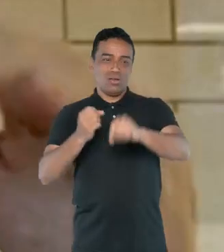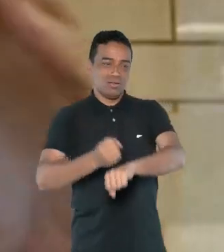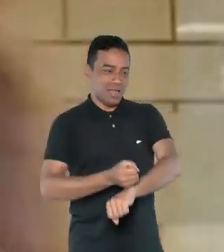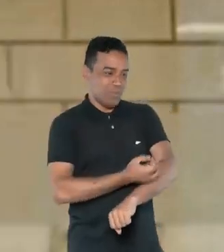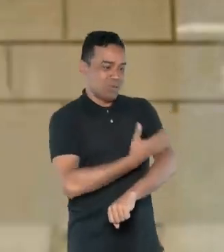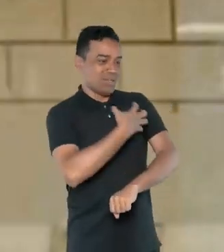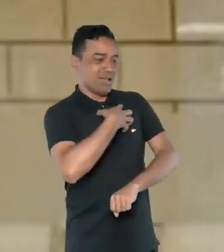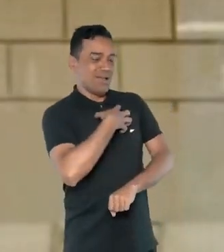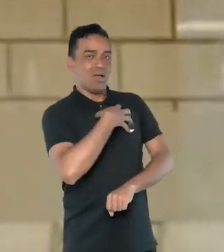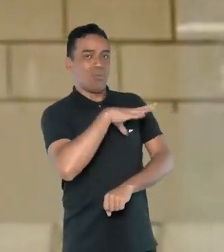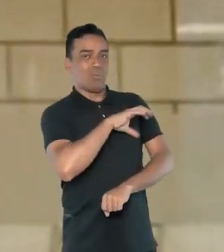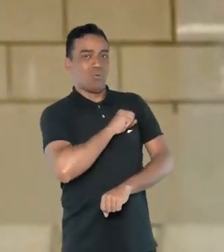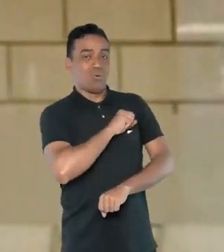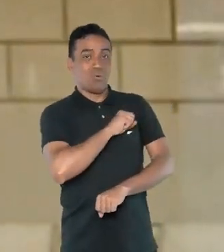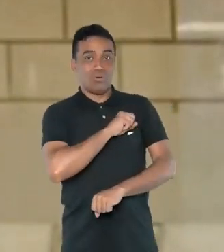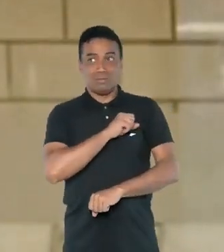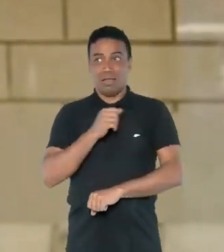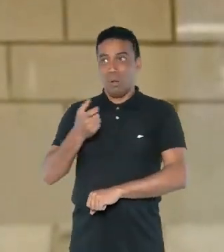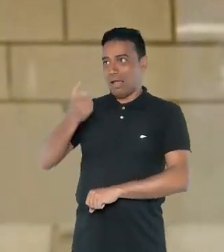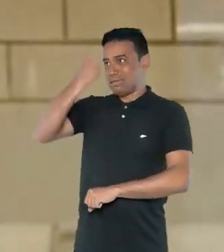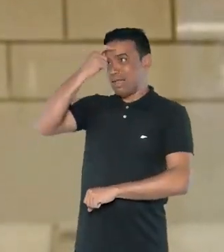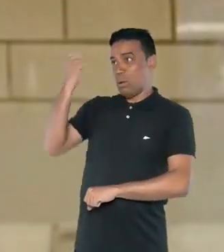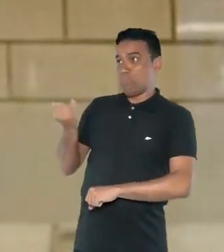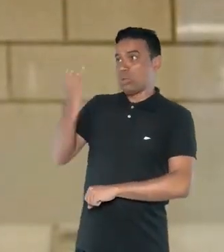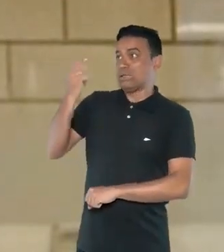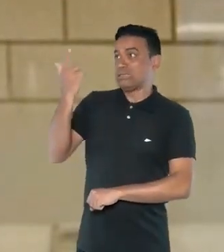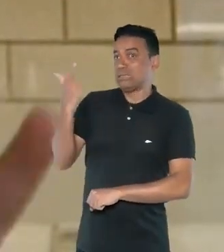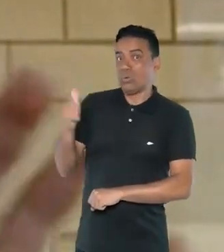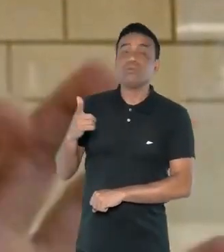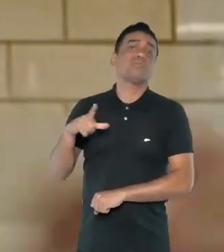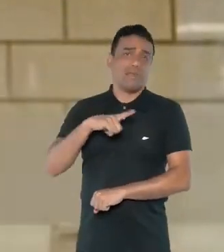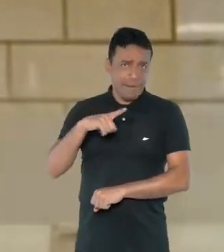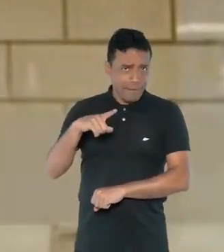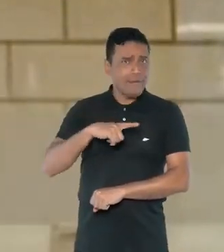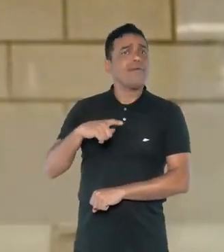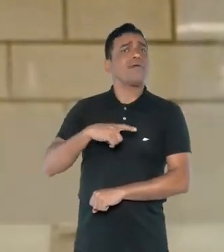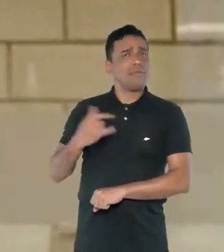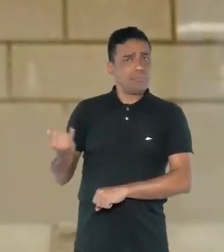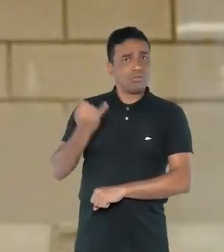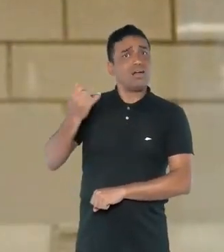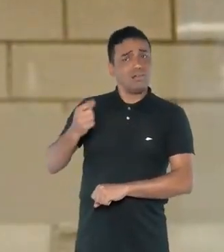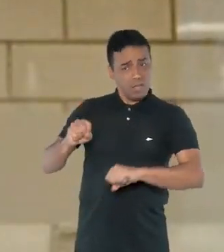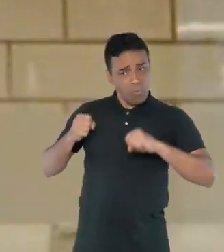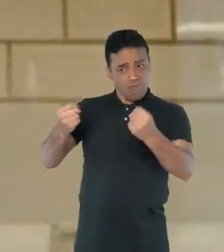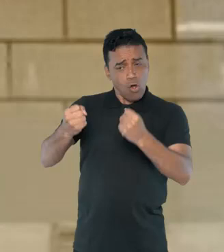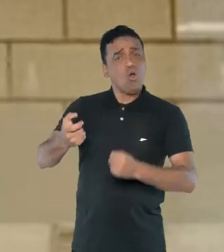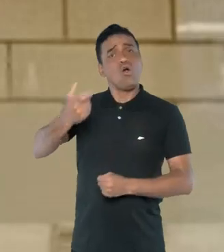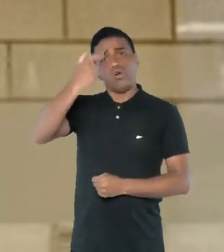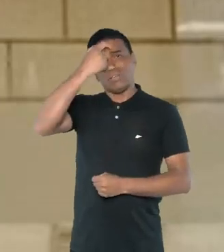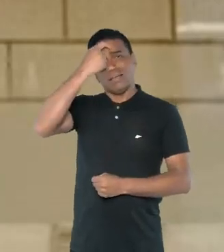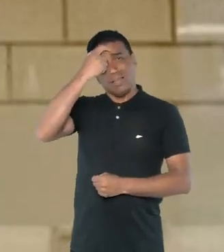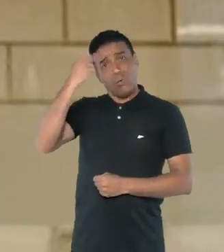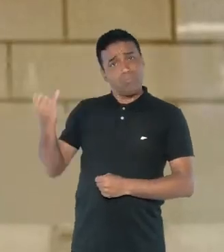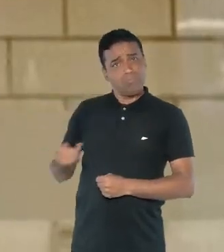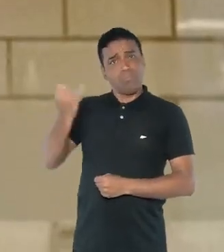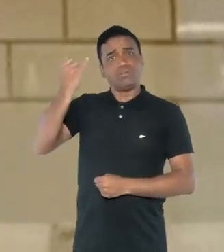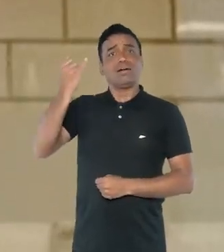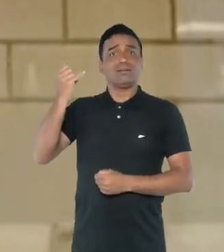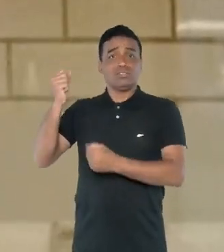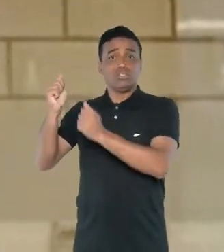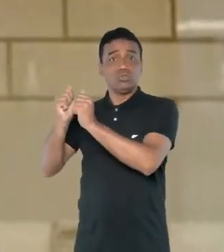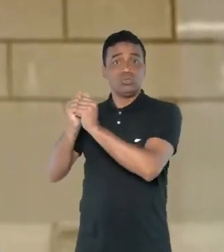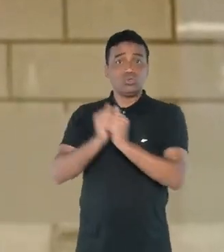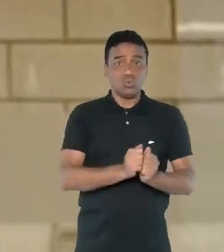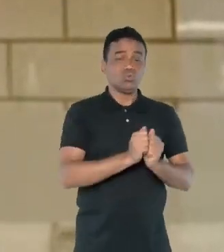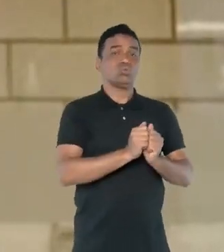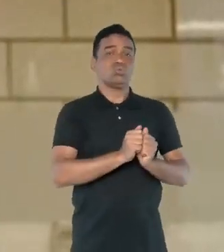sentido de que ela não tem importância. Não, mas ela tem que agir porque ela é uma força importante ali para as paixões.